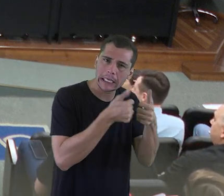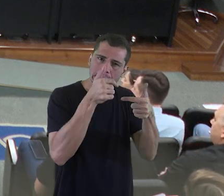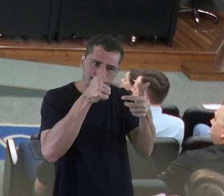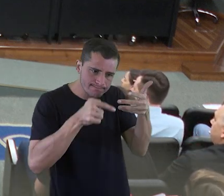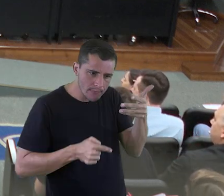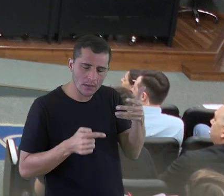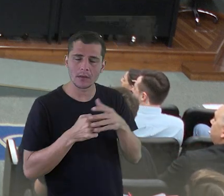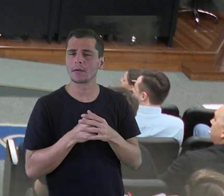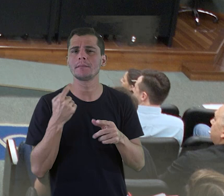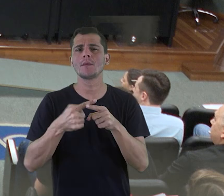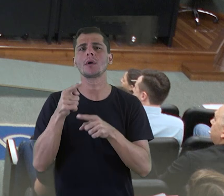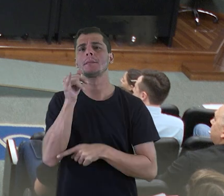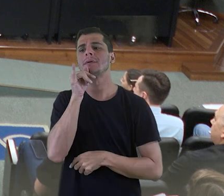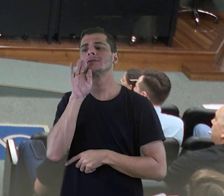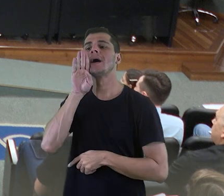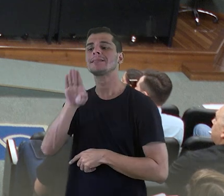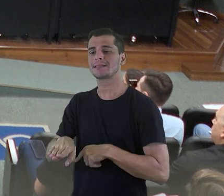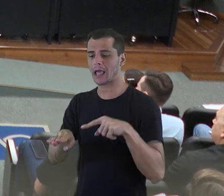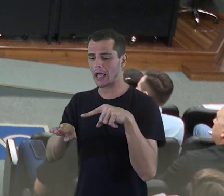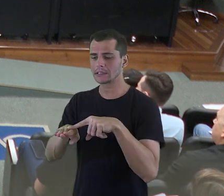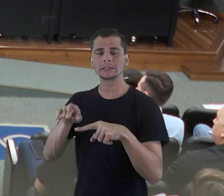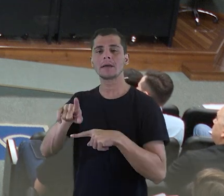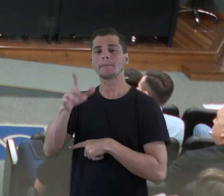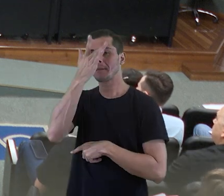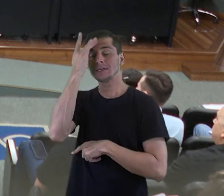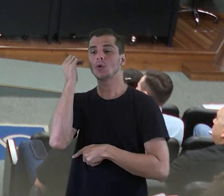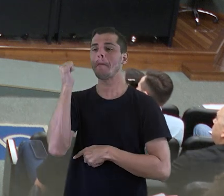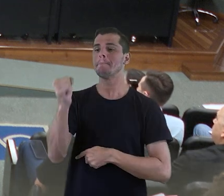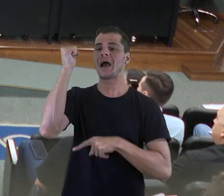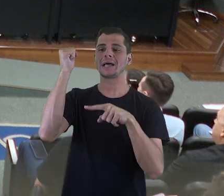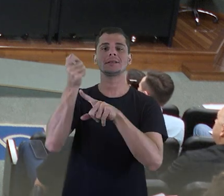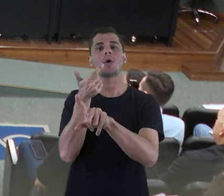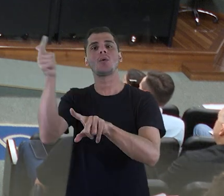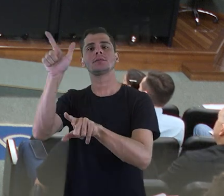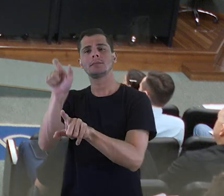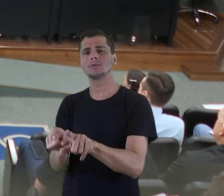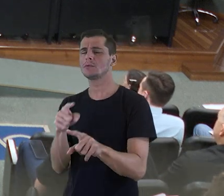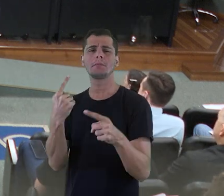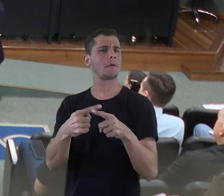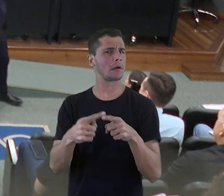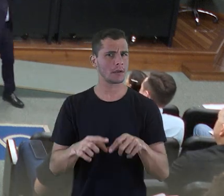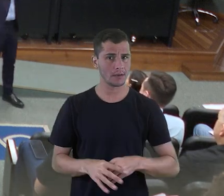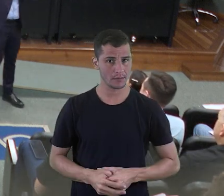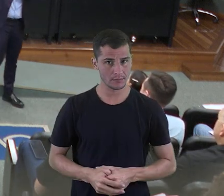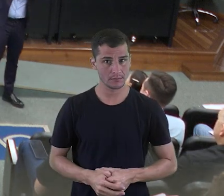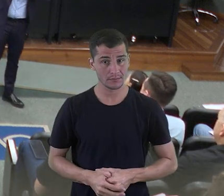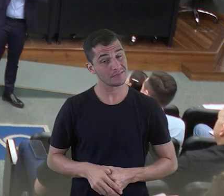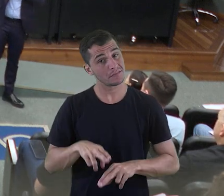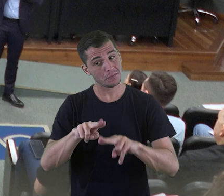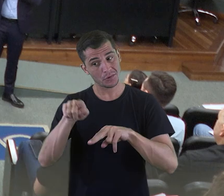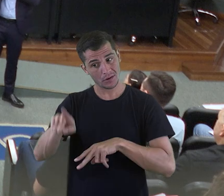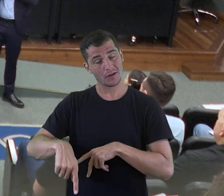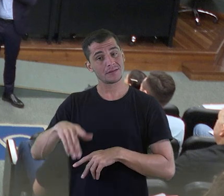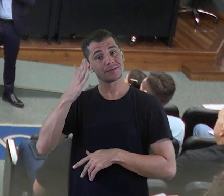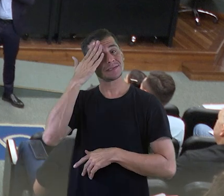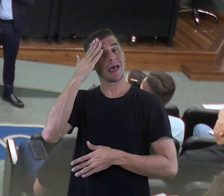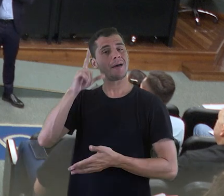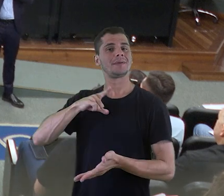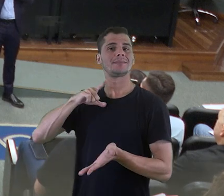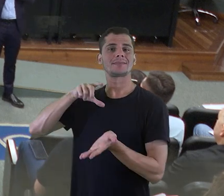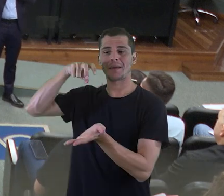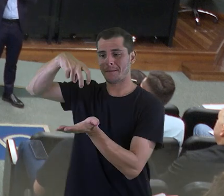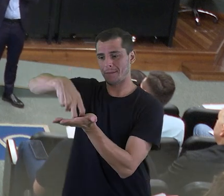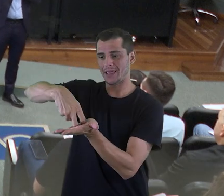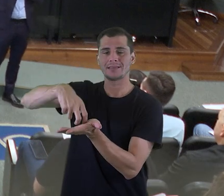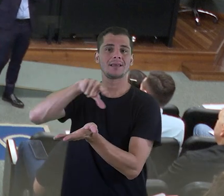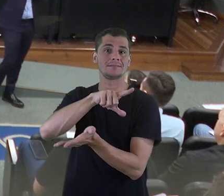para não sofrer as consequências porque tem lá na lei penal de que matar alguém é um tipo penal de tem alguma pessoa estudando direito penal